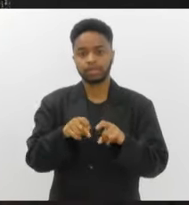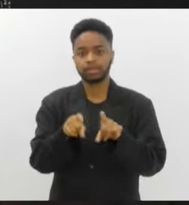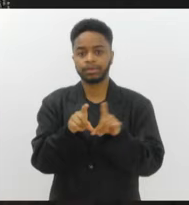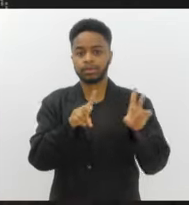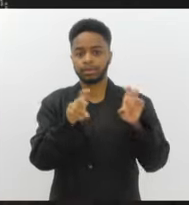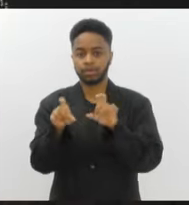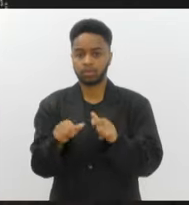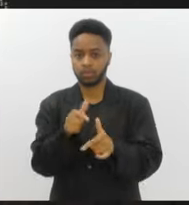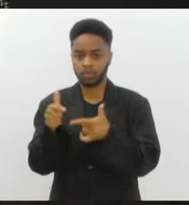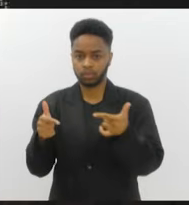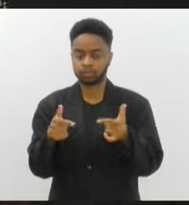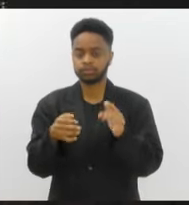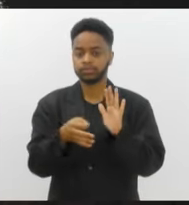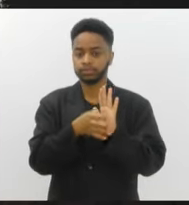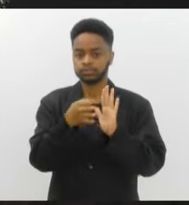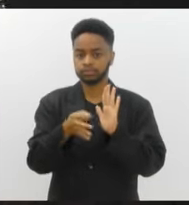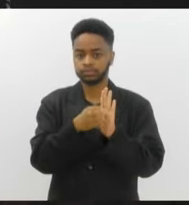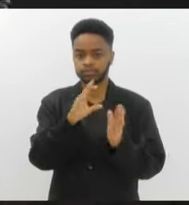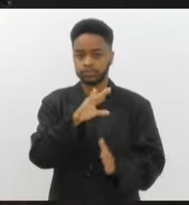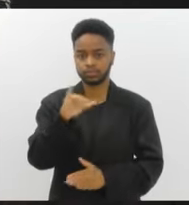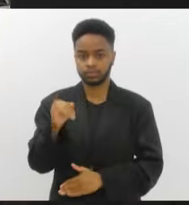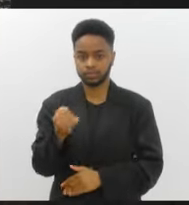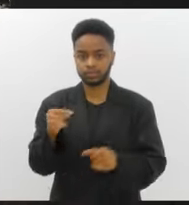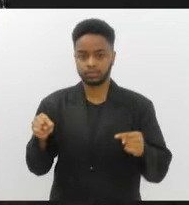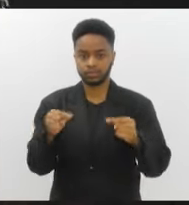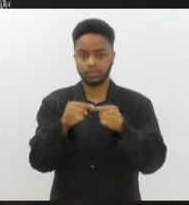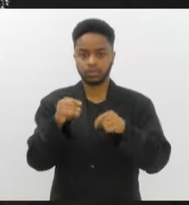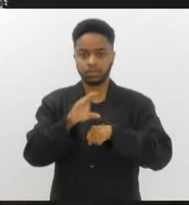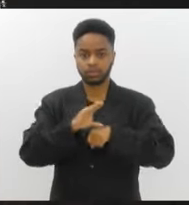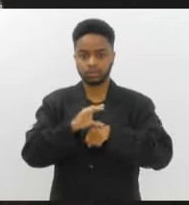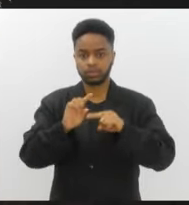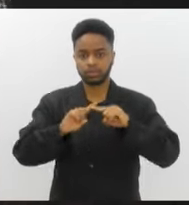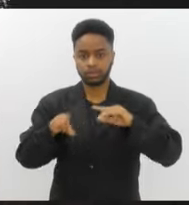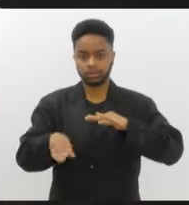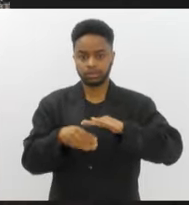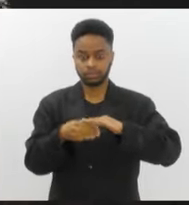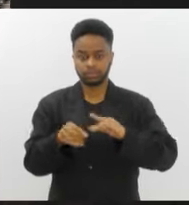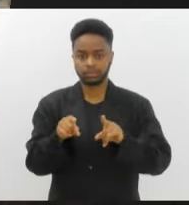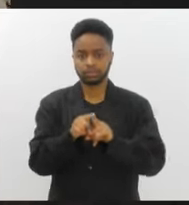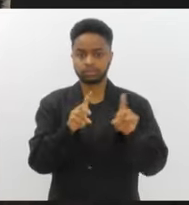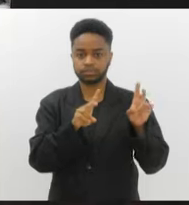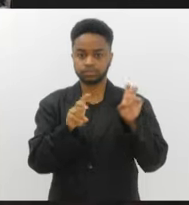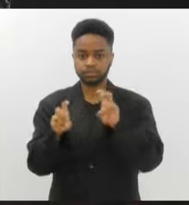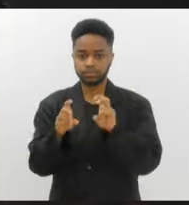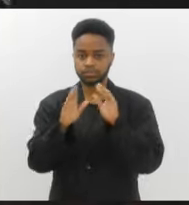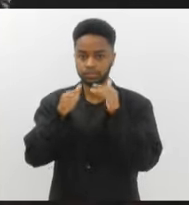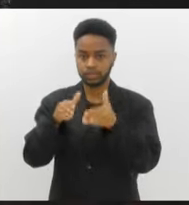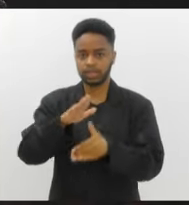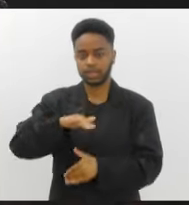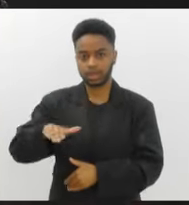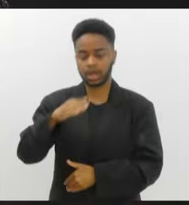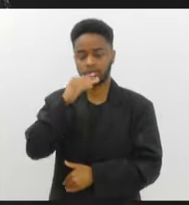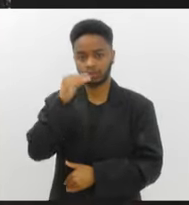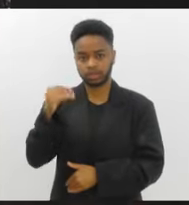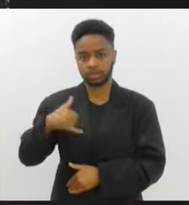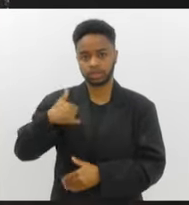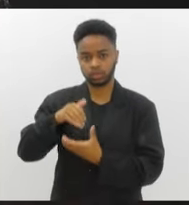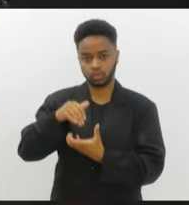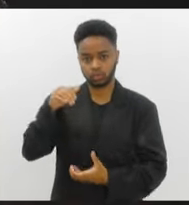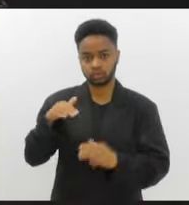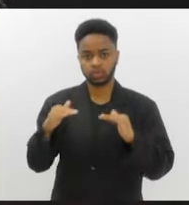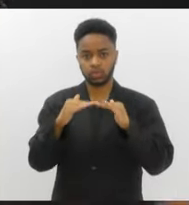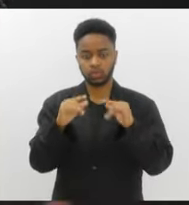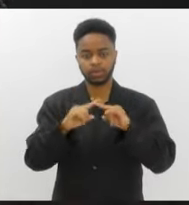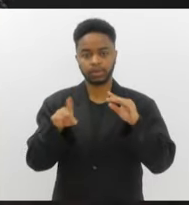das comissões Constituição e Justiça pela constitucionalidade com emendas, de assunto da criança, do adolescente e do idoso, favorável